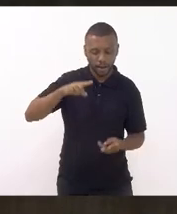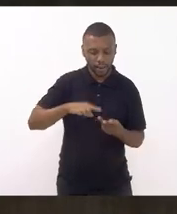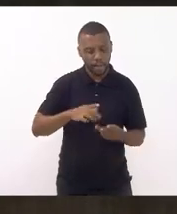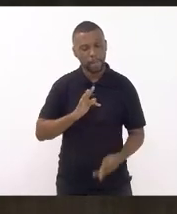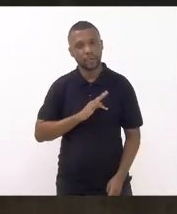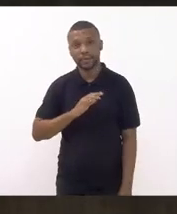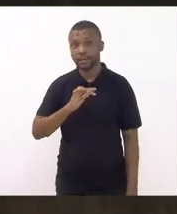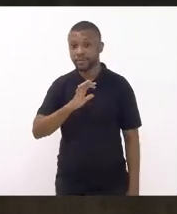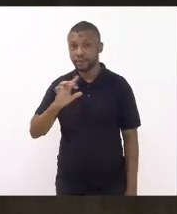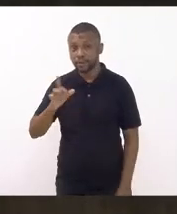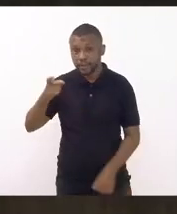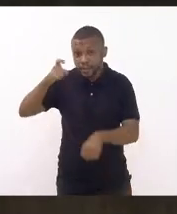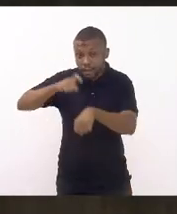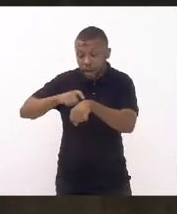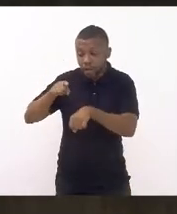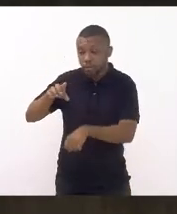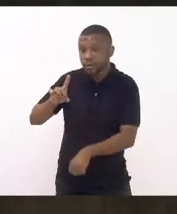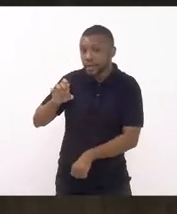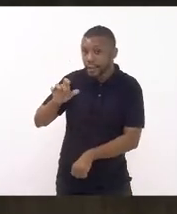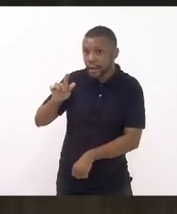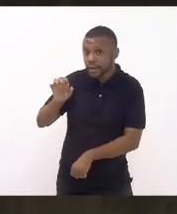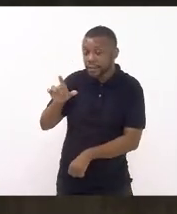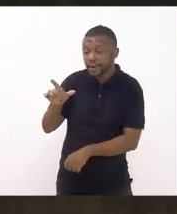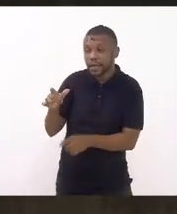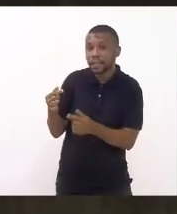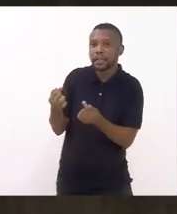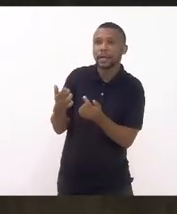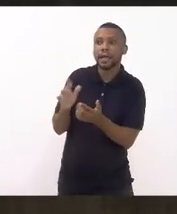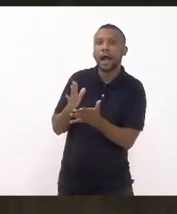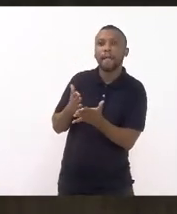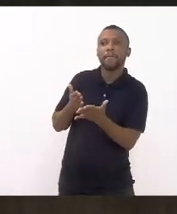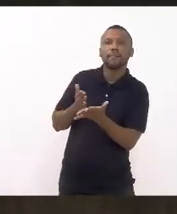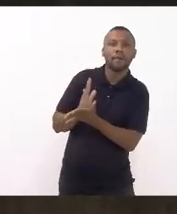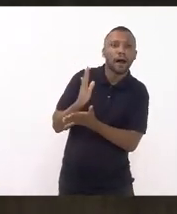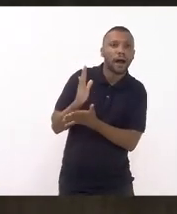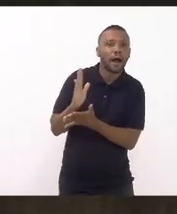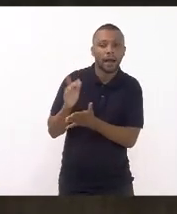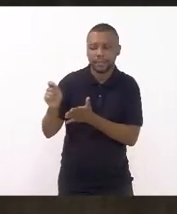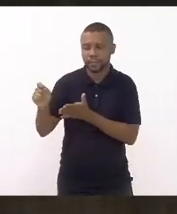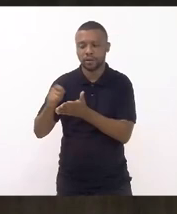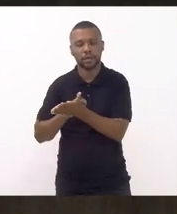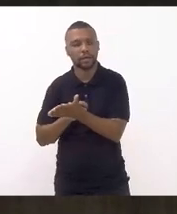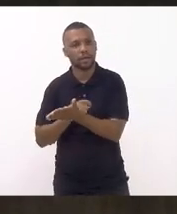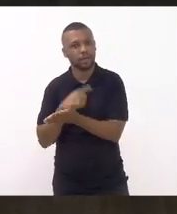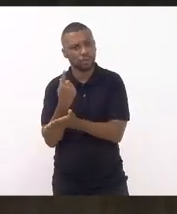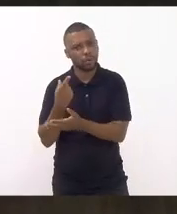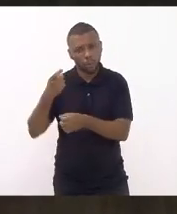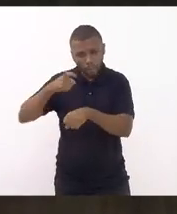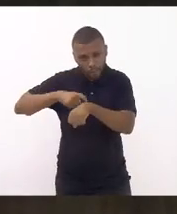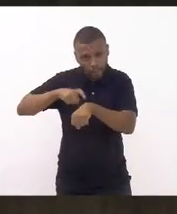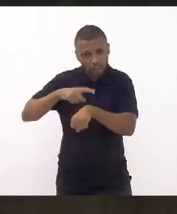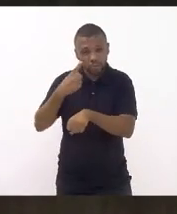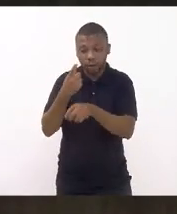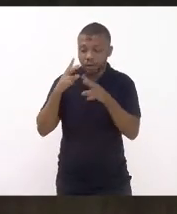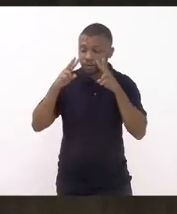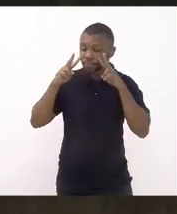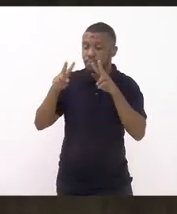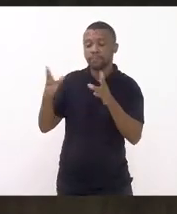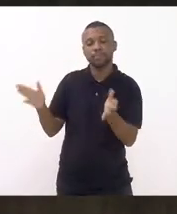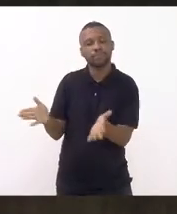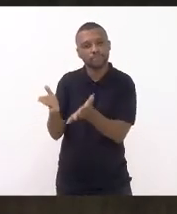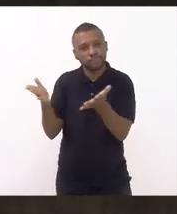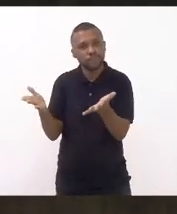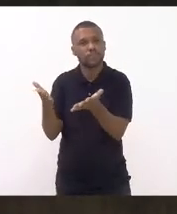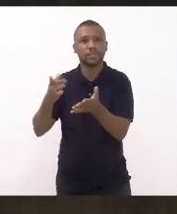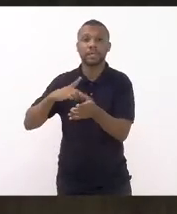chegar o Degase, ninguém quer aprovar, ninguém quer sancionar. Chegou a hora da gente dar a importância que o Degase tem